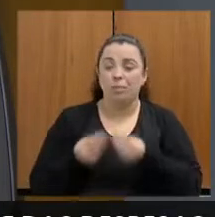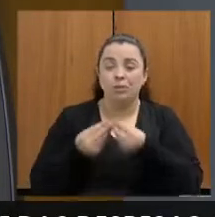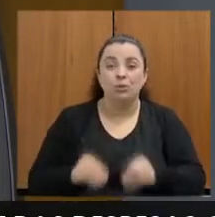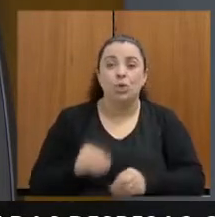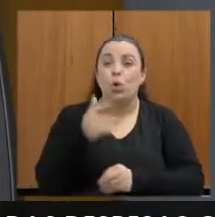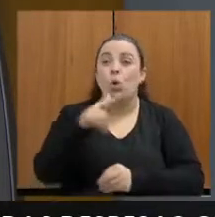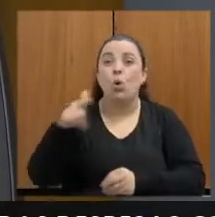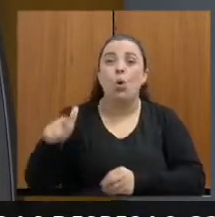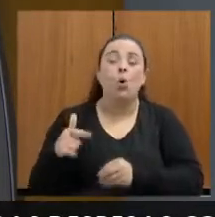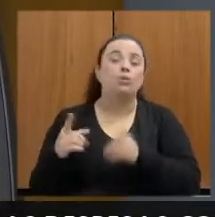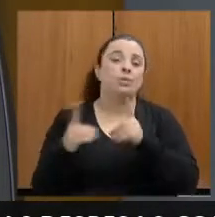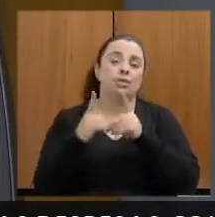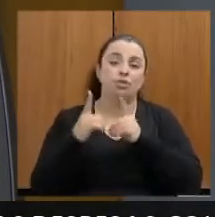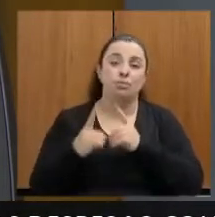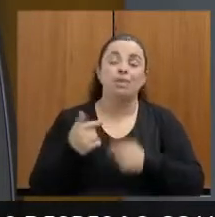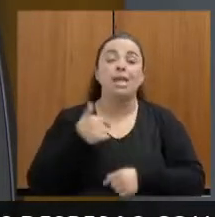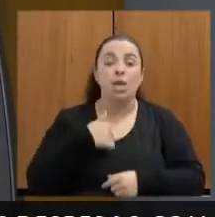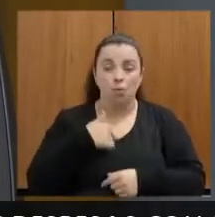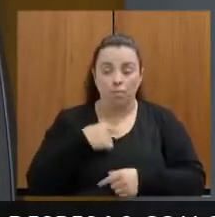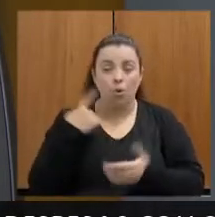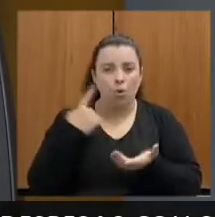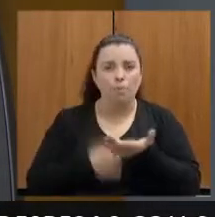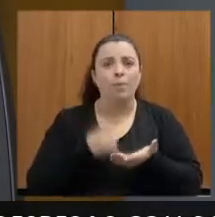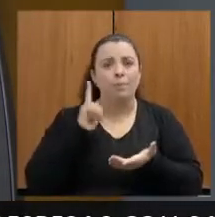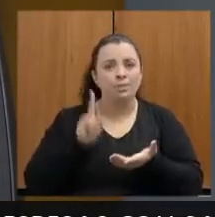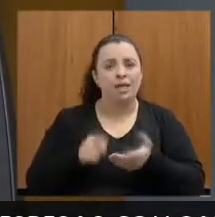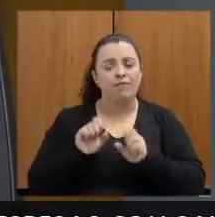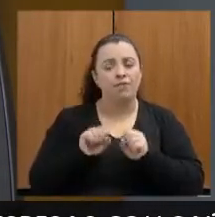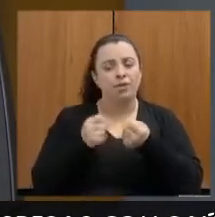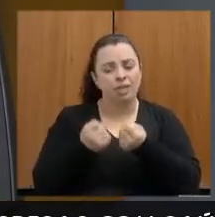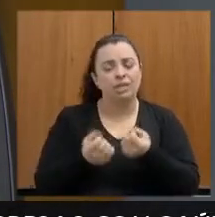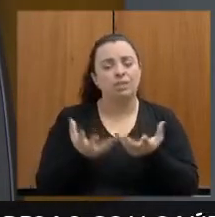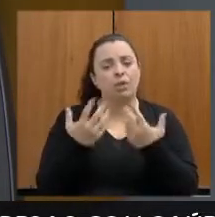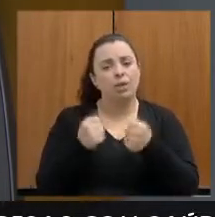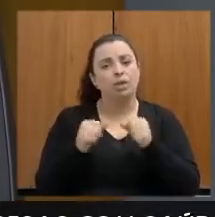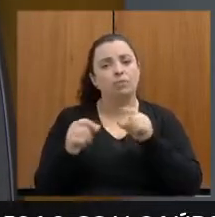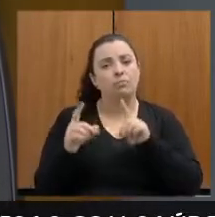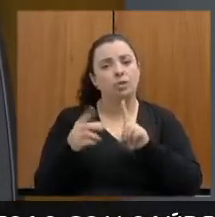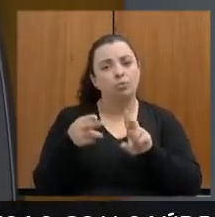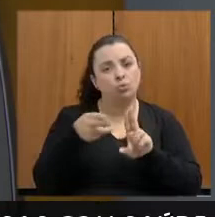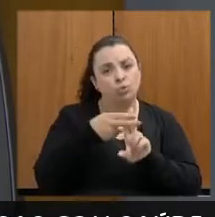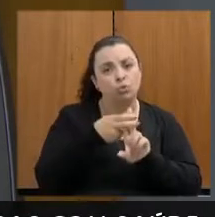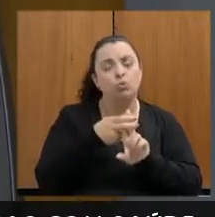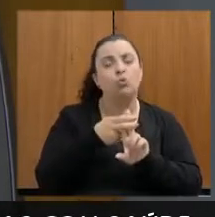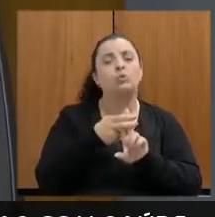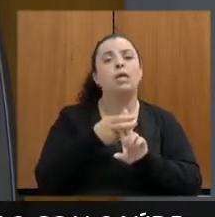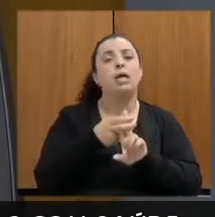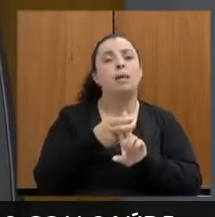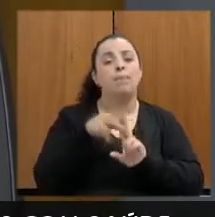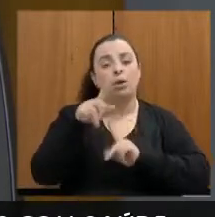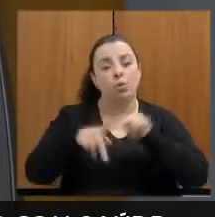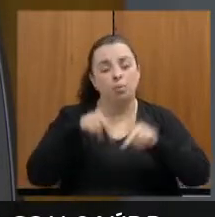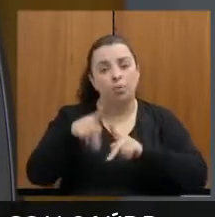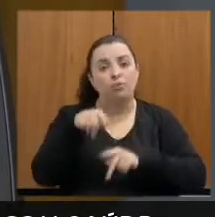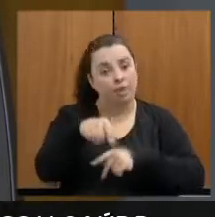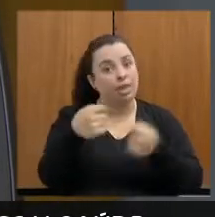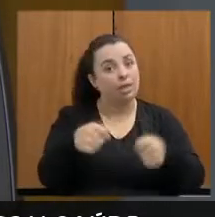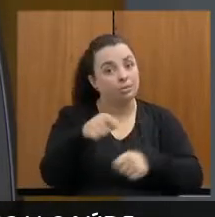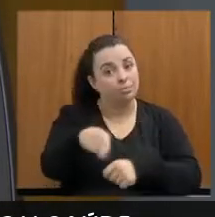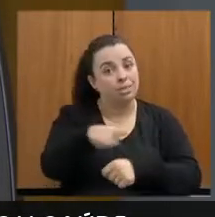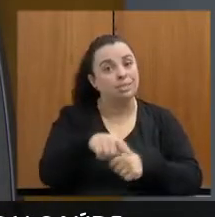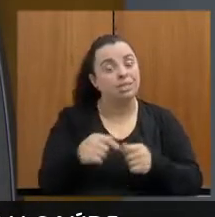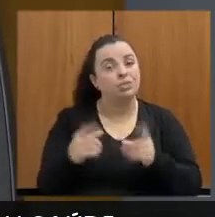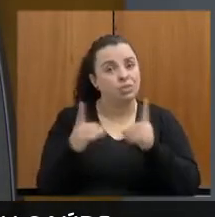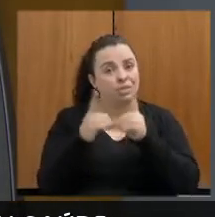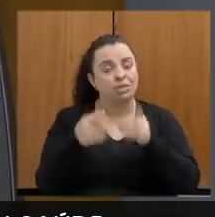é de garantir o funcionamento do SUS e o atendimento a nossa população que precisa do serviço encaminha e secretário